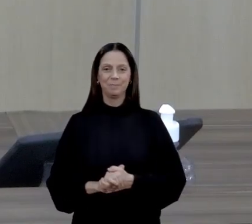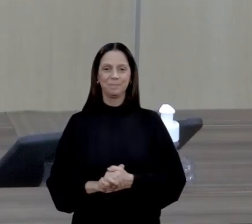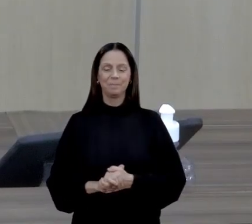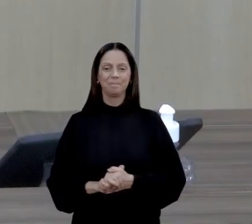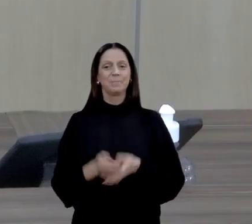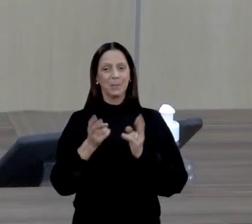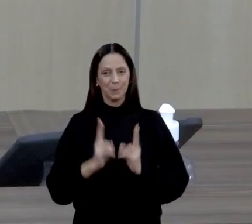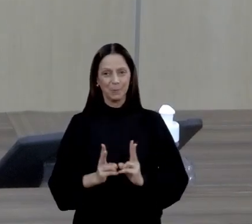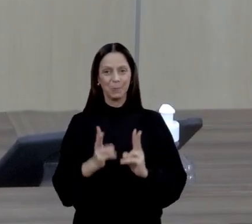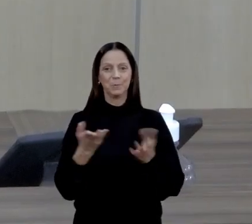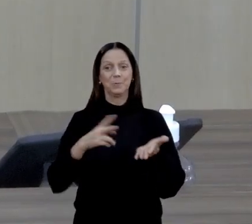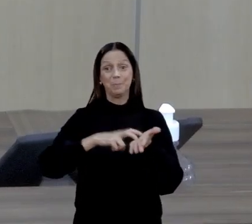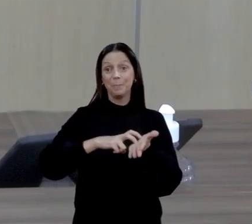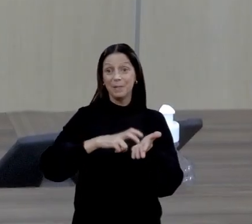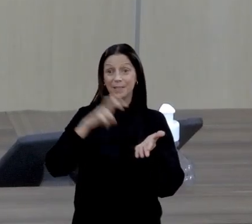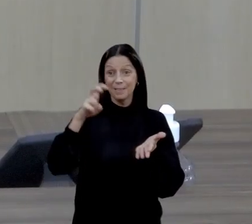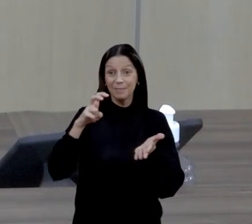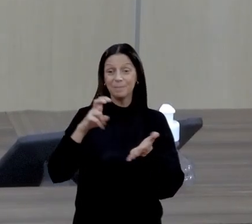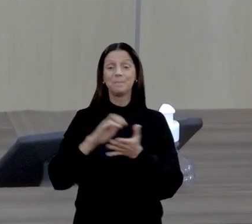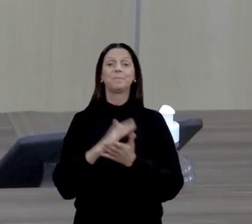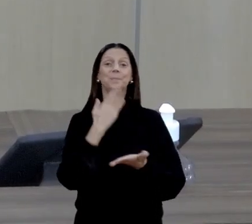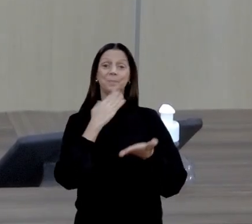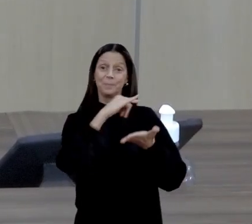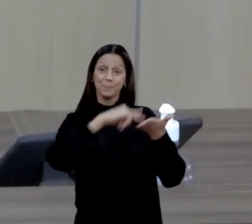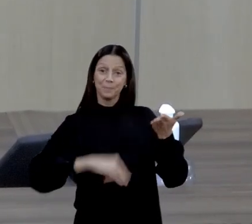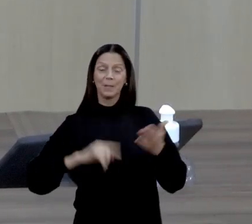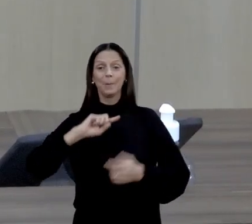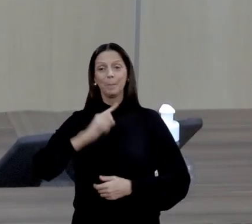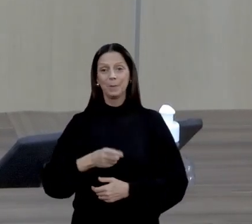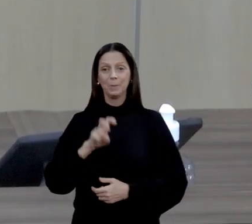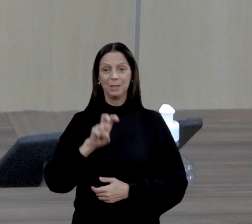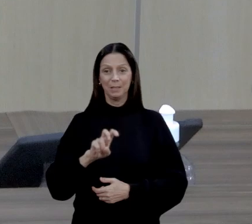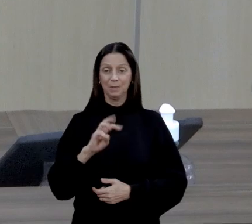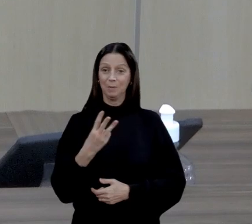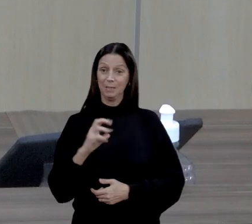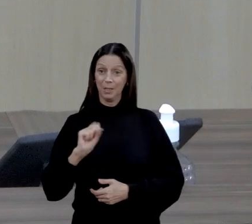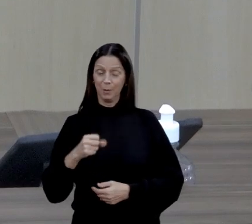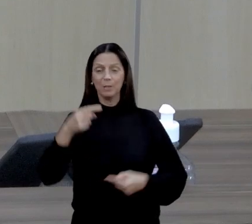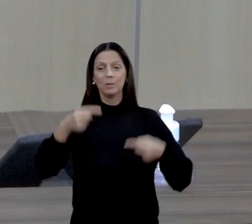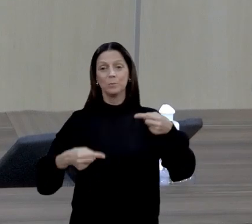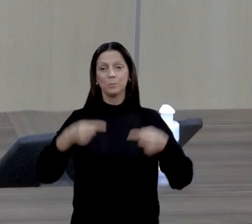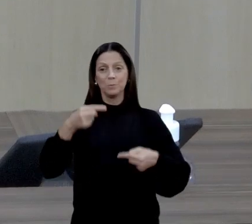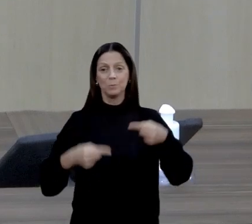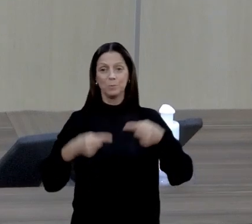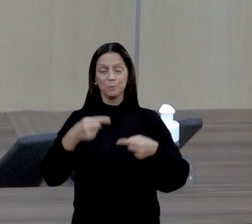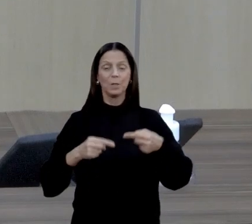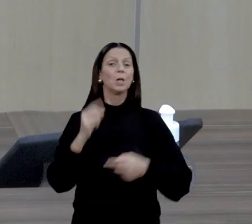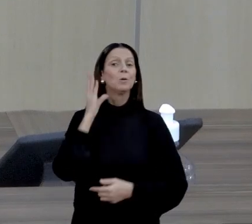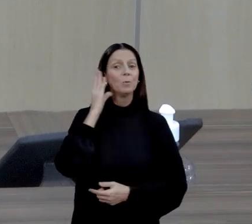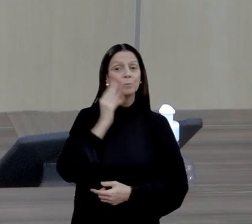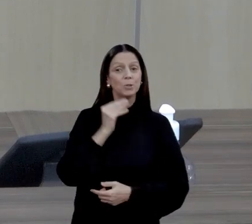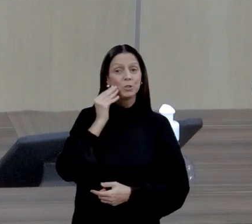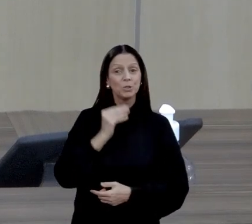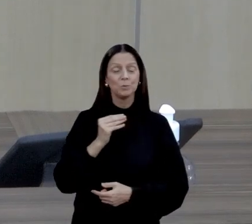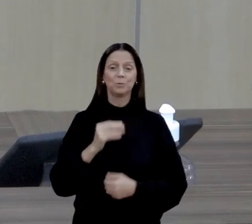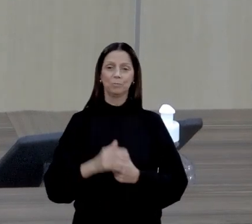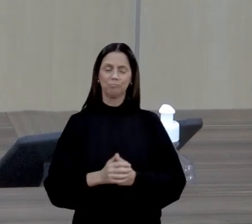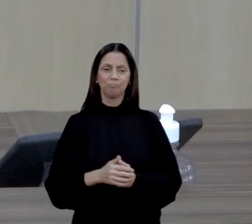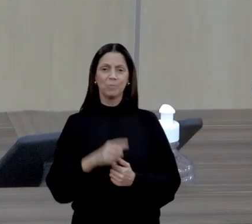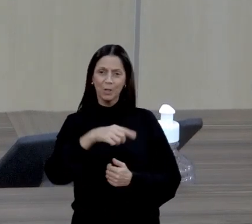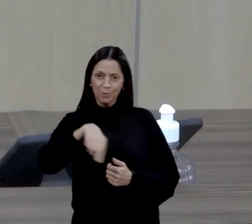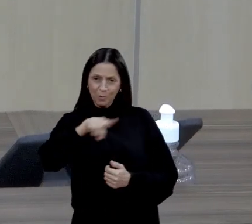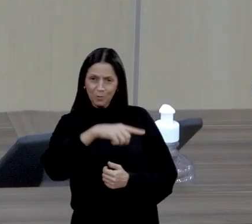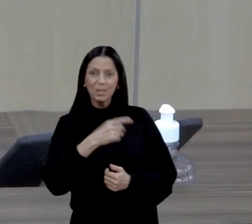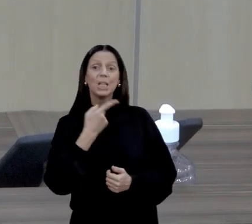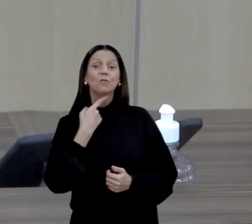Seguindo na manhã de hoje, requerimento 1538, em discussão, o vereador Gilson de Souza. Alguém quer discutir